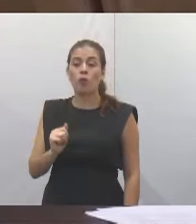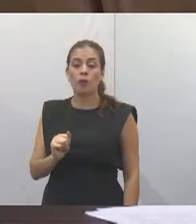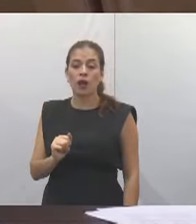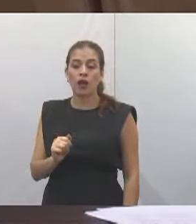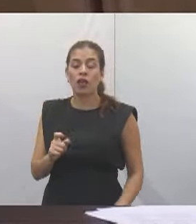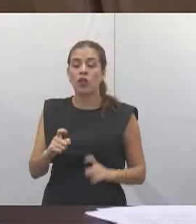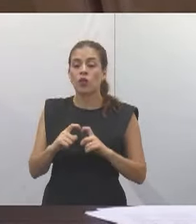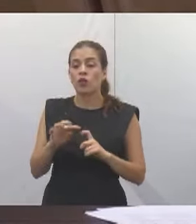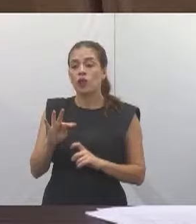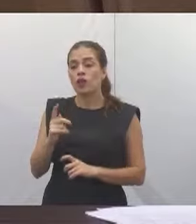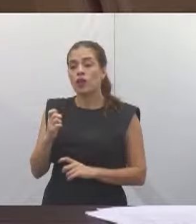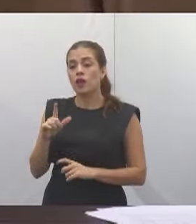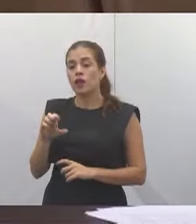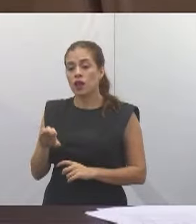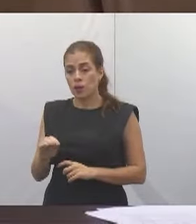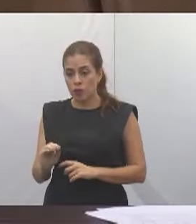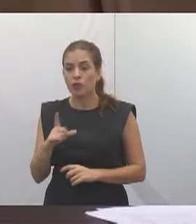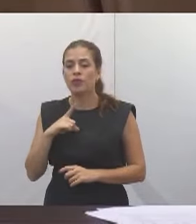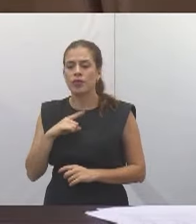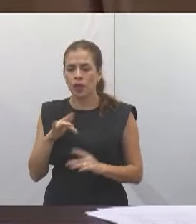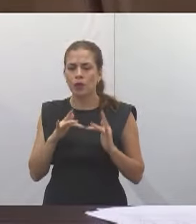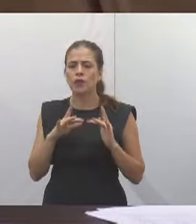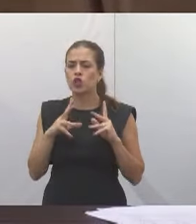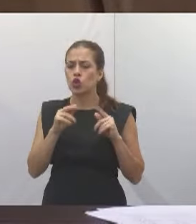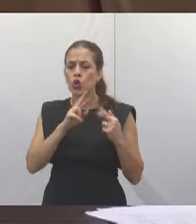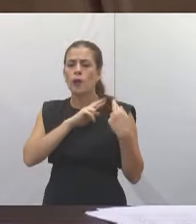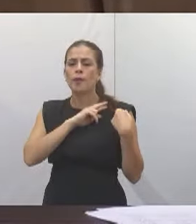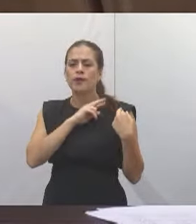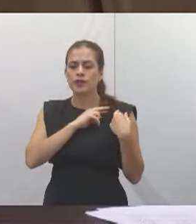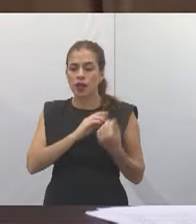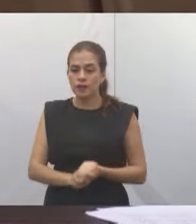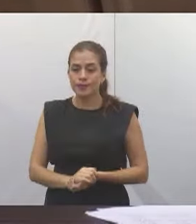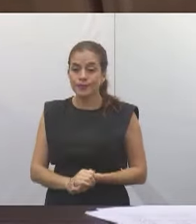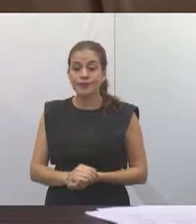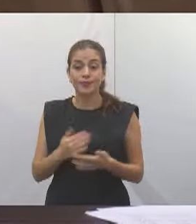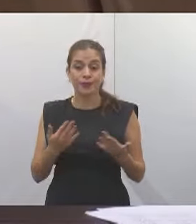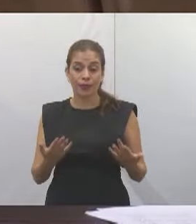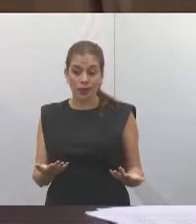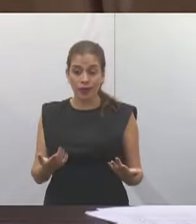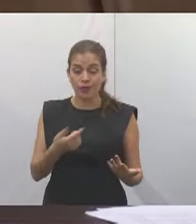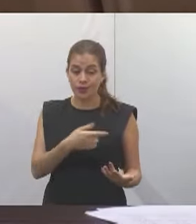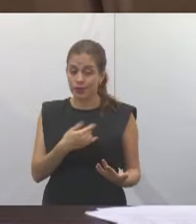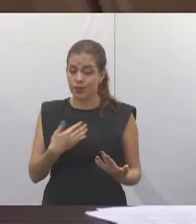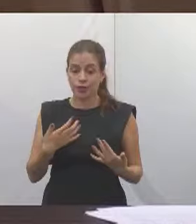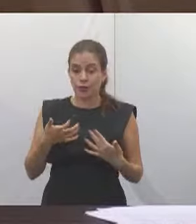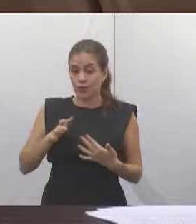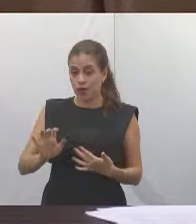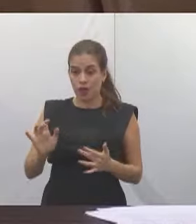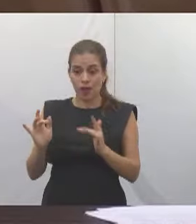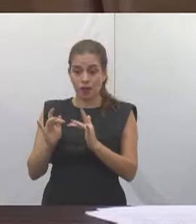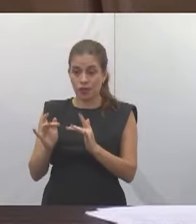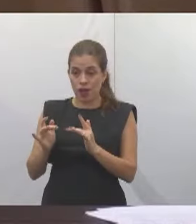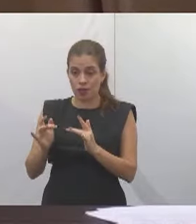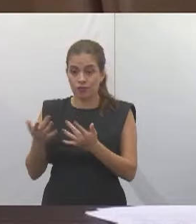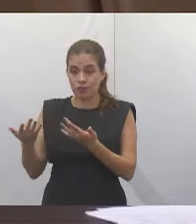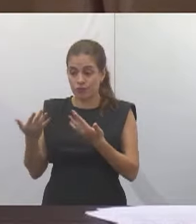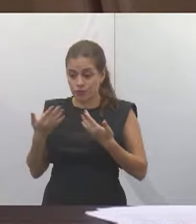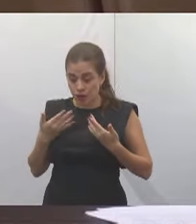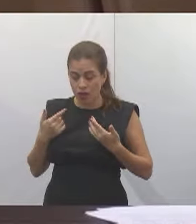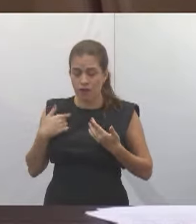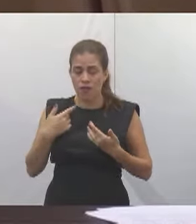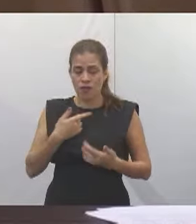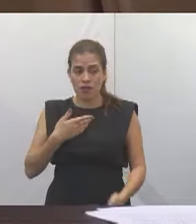de todos os responsáveis pela OS. Então, se ele não quer ter contato com o vereador e não quer que o vereador que mora no Parque Minha Lua entenda